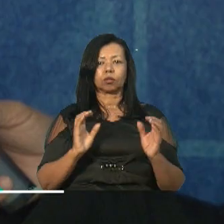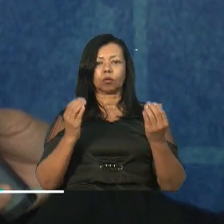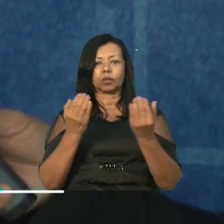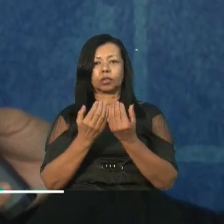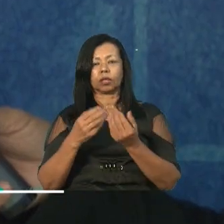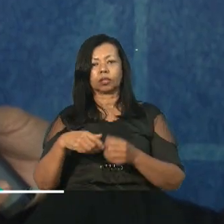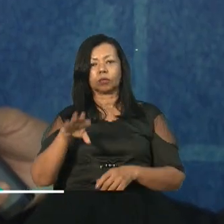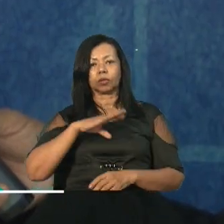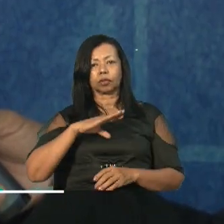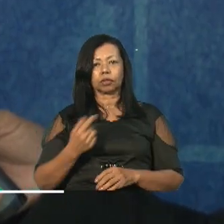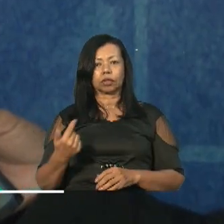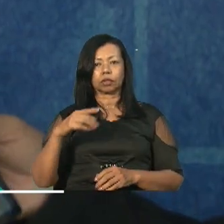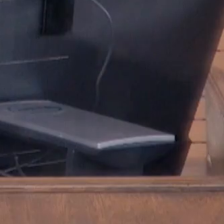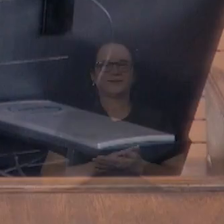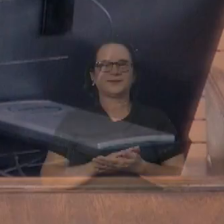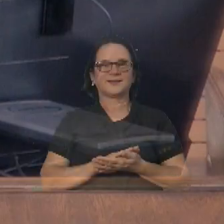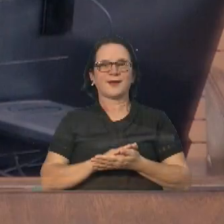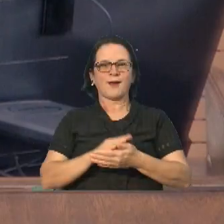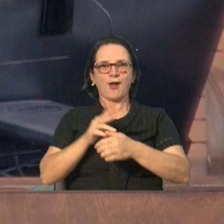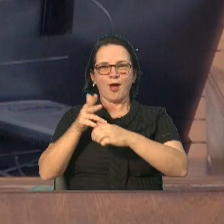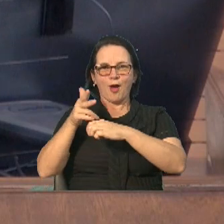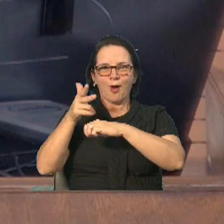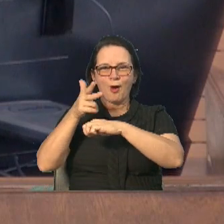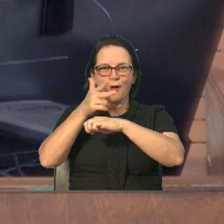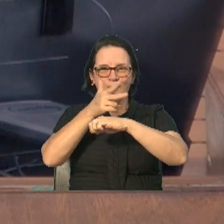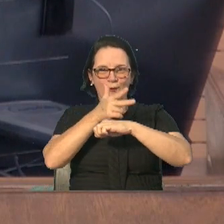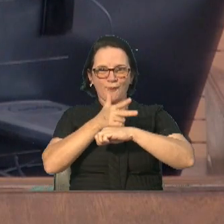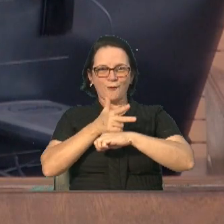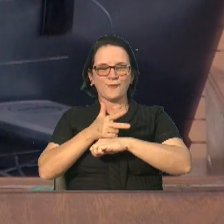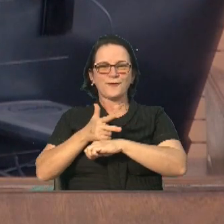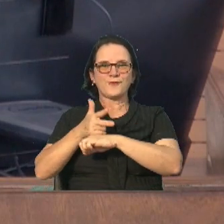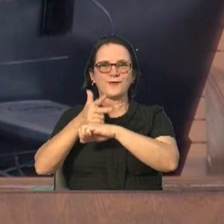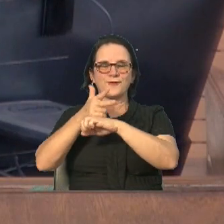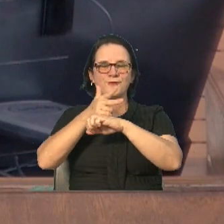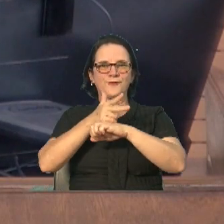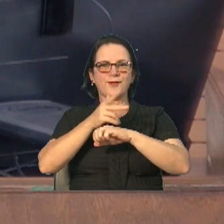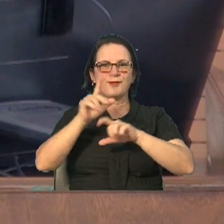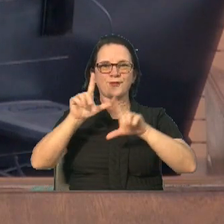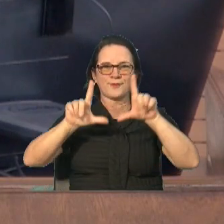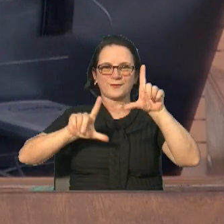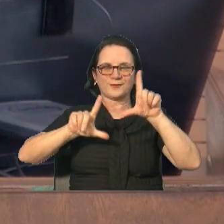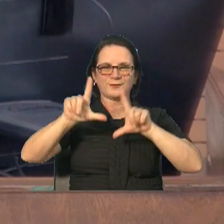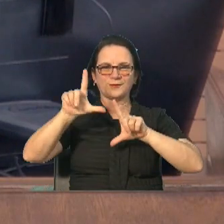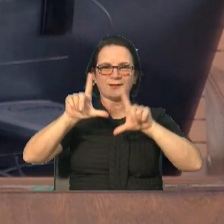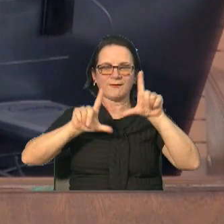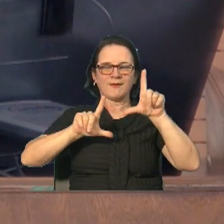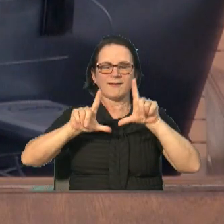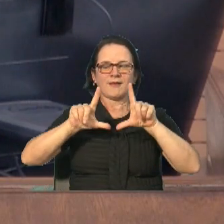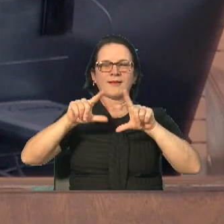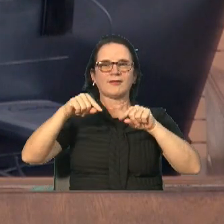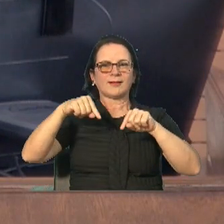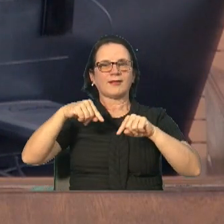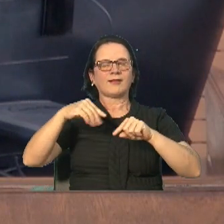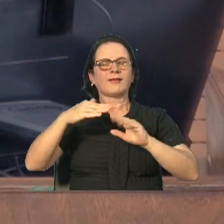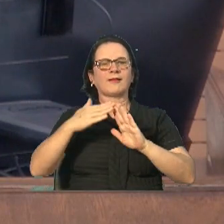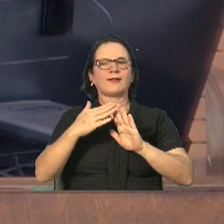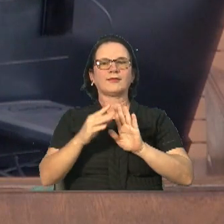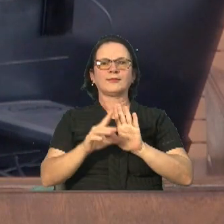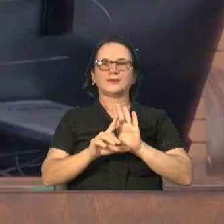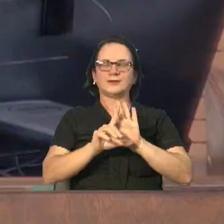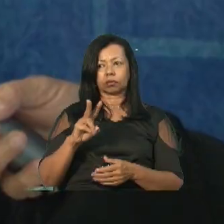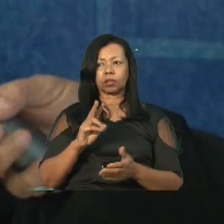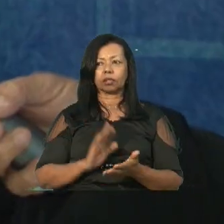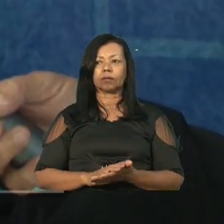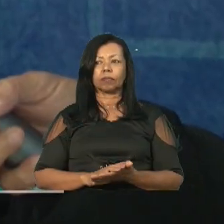comunidade portuguesa aqui de Cubatão. O autor da propositura que criou o ato solene foi o vereador Marcos Roberto Silva, o